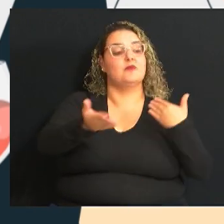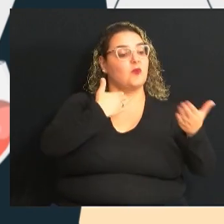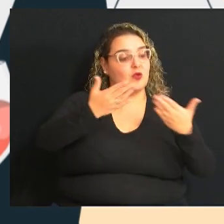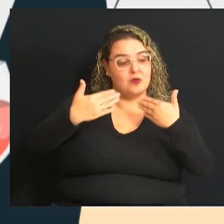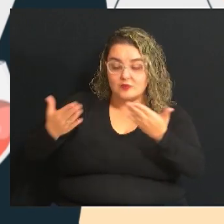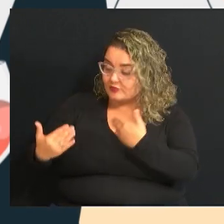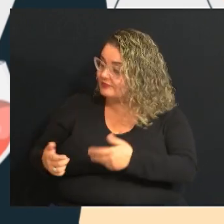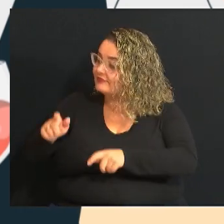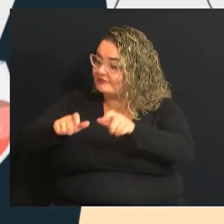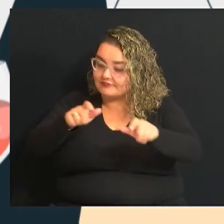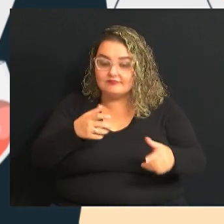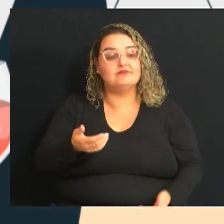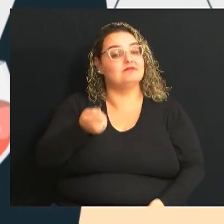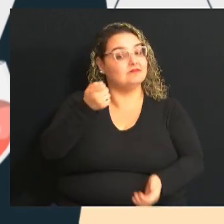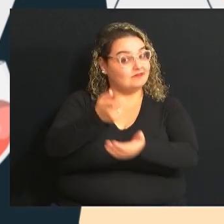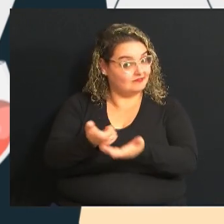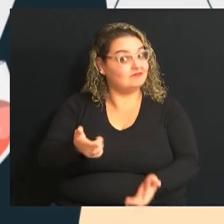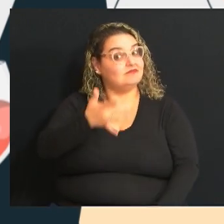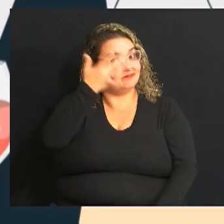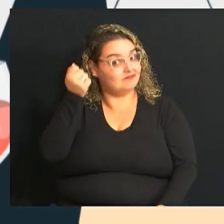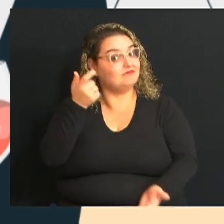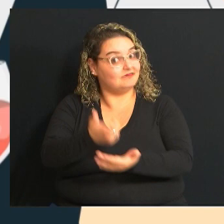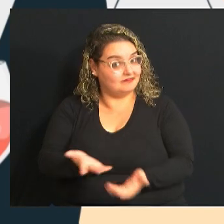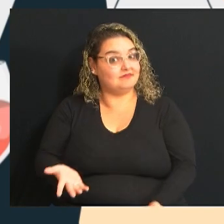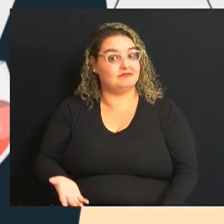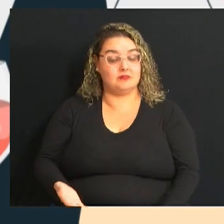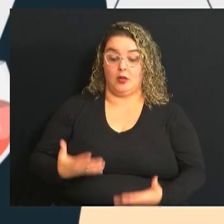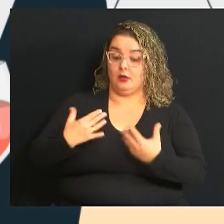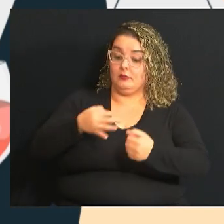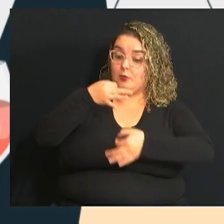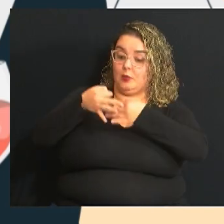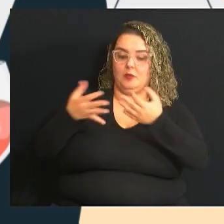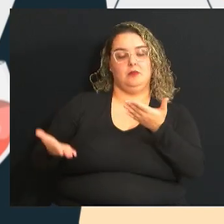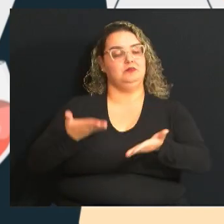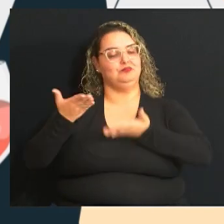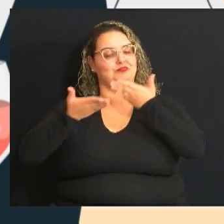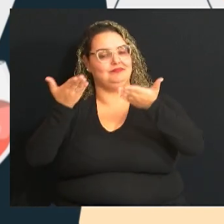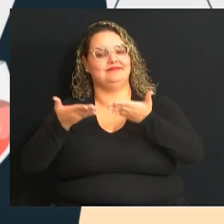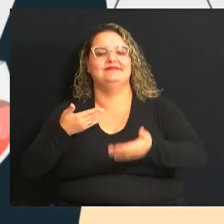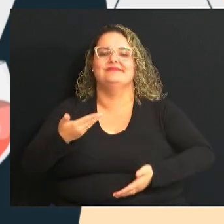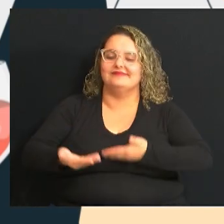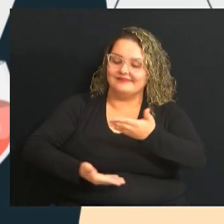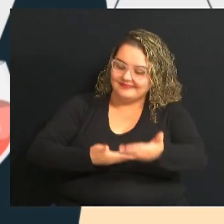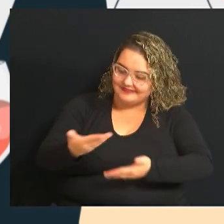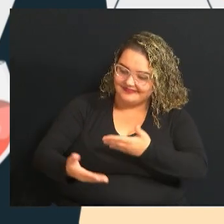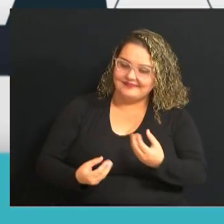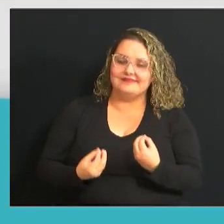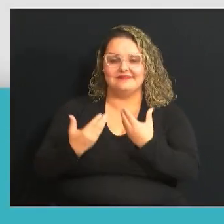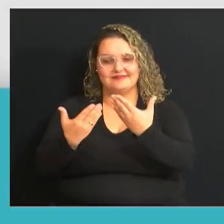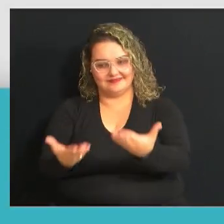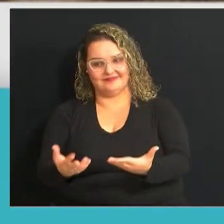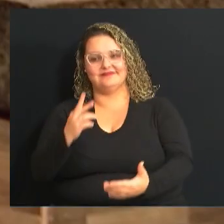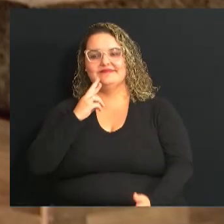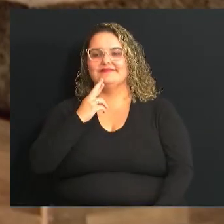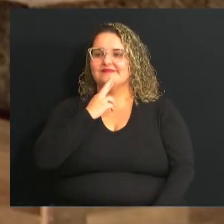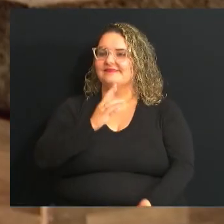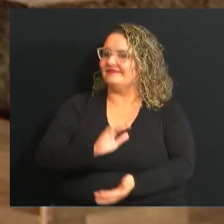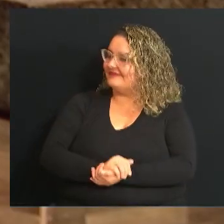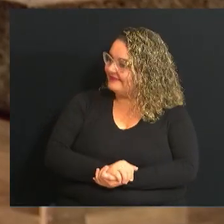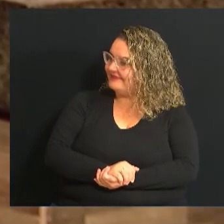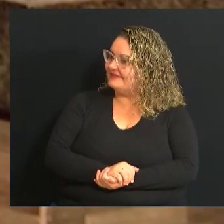por parcelar a compra, porque tem aquelas promoções, né, parcelem até 12 vezes, só que vem aquelas